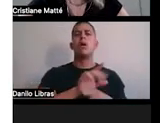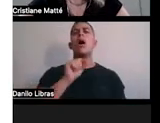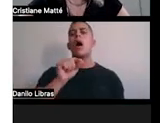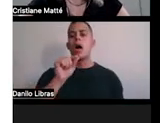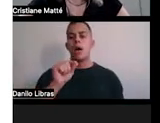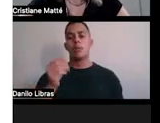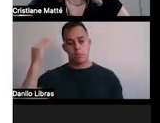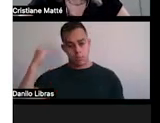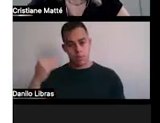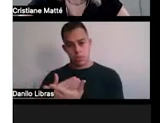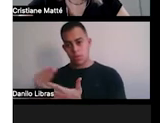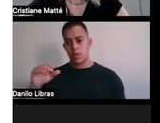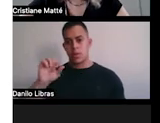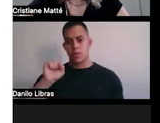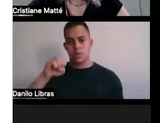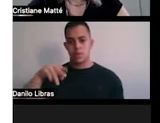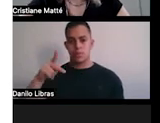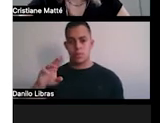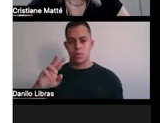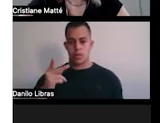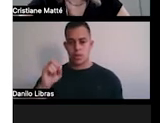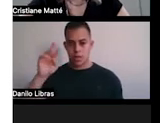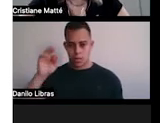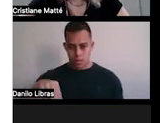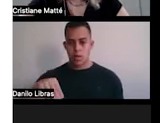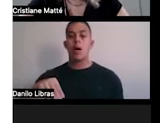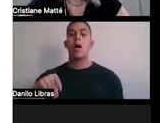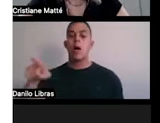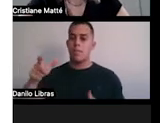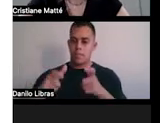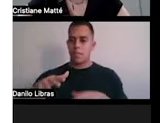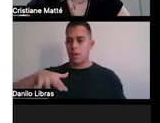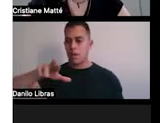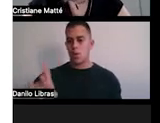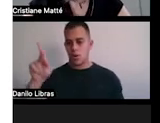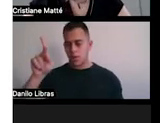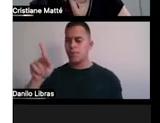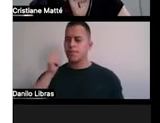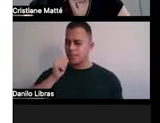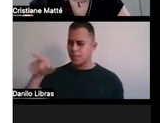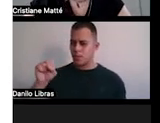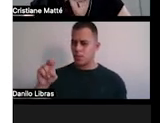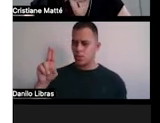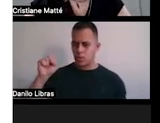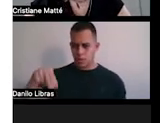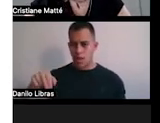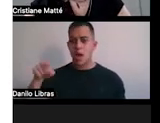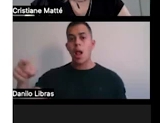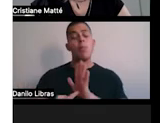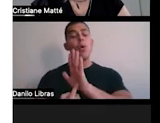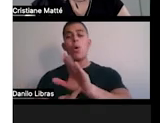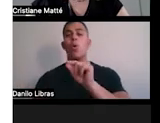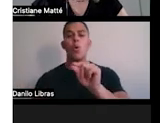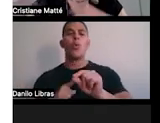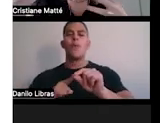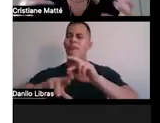também lá no Reino Unido, tem muitos pesquisadores que trabalham com isso, e especificamente a Susan Ozanne, que ela mostrou que diversas